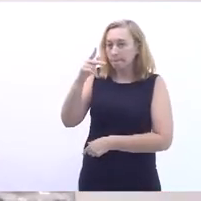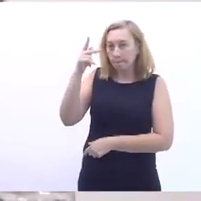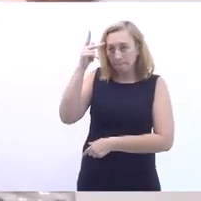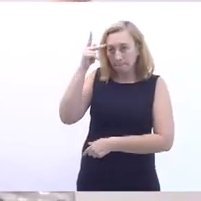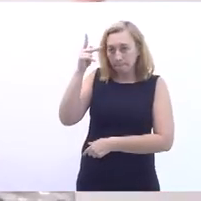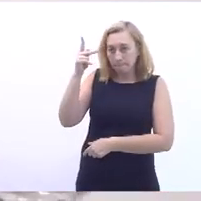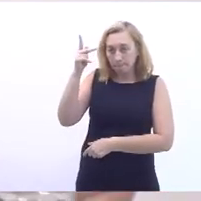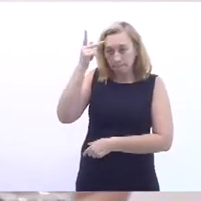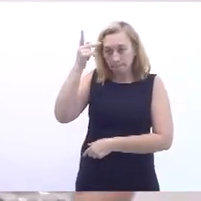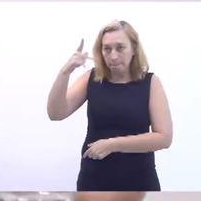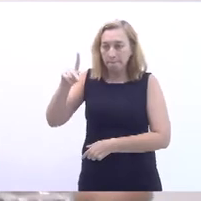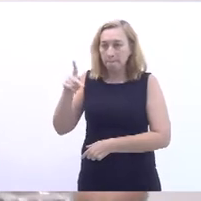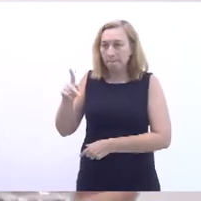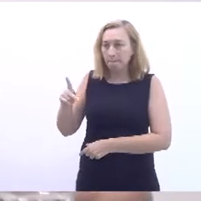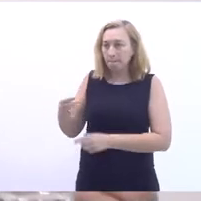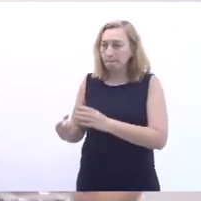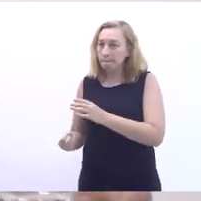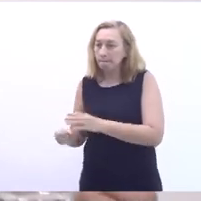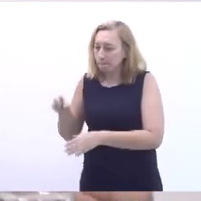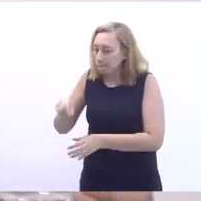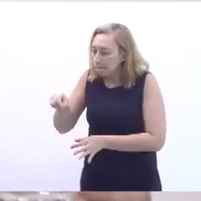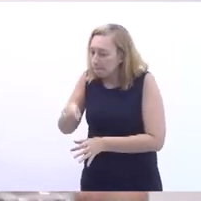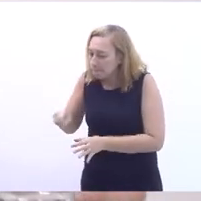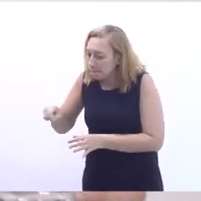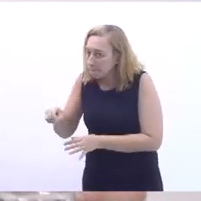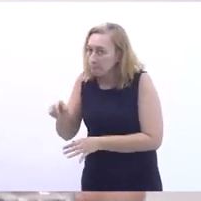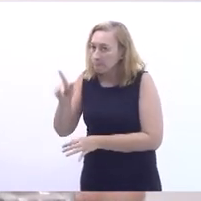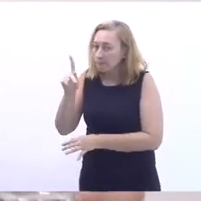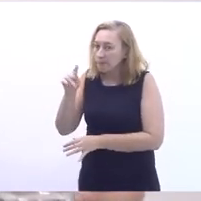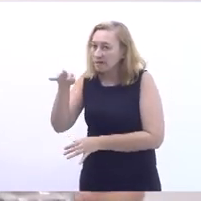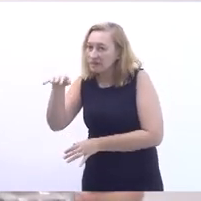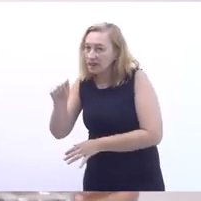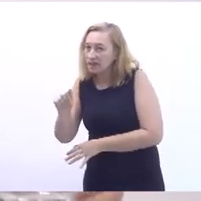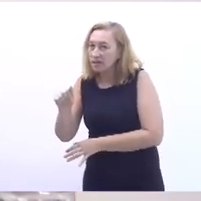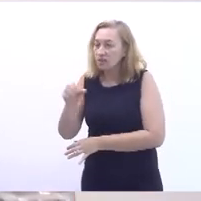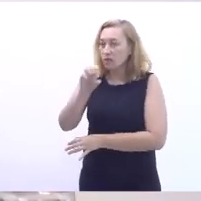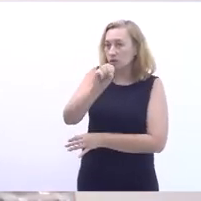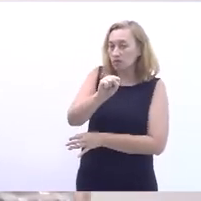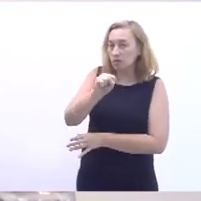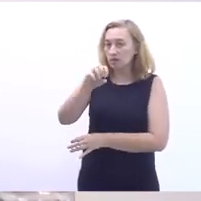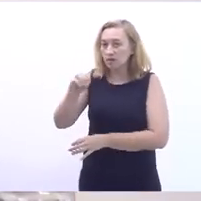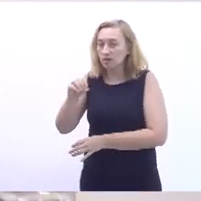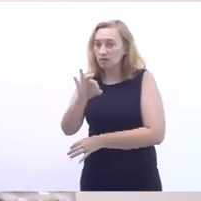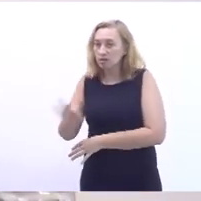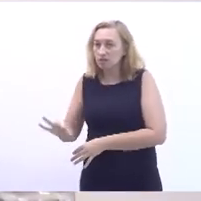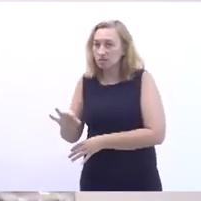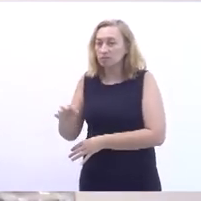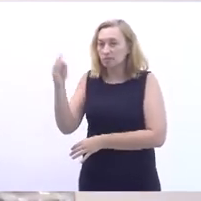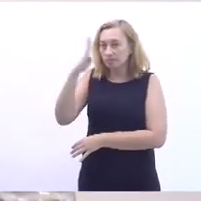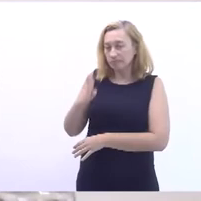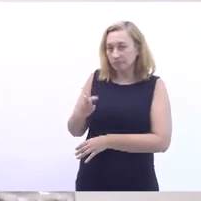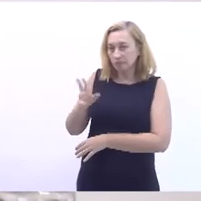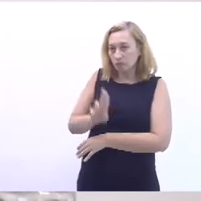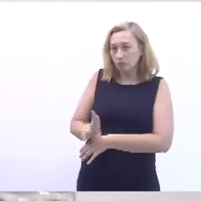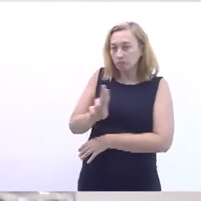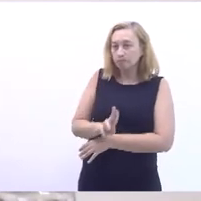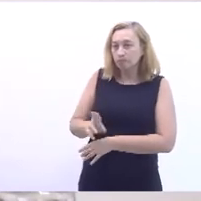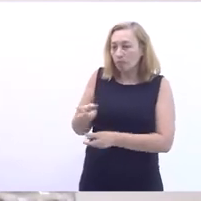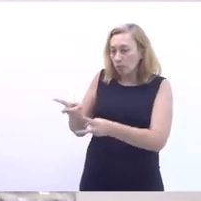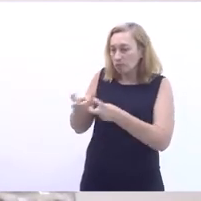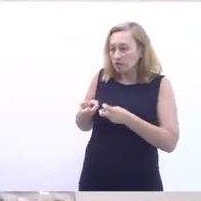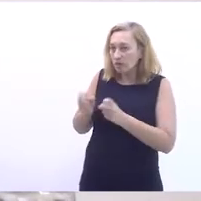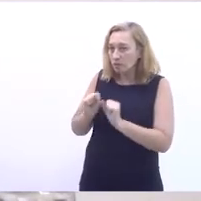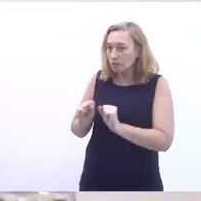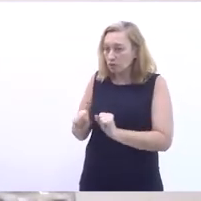lugar onde são plantadas a maconha com oitenta por cento do Brasil consome na cara e eu pude observar que assim como